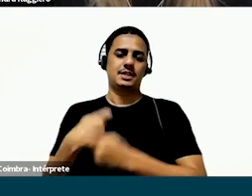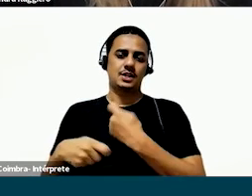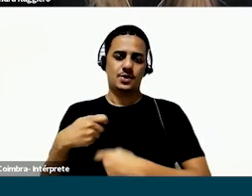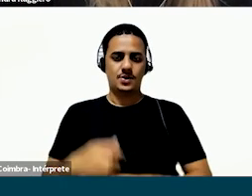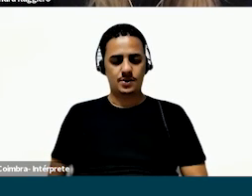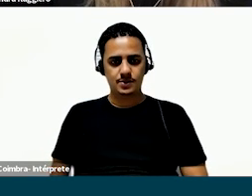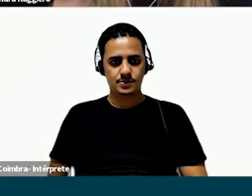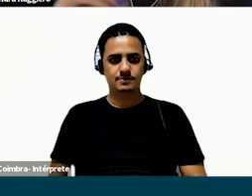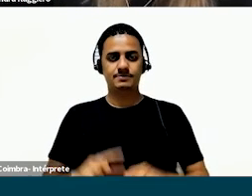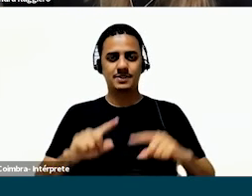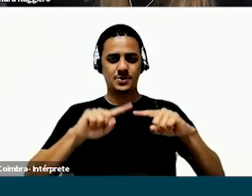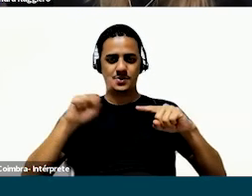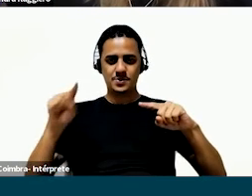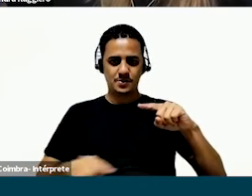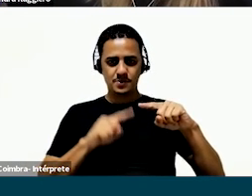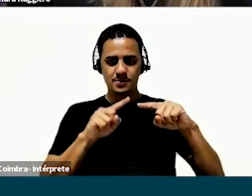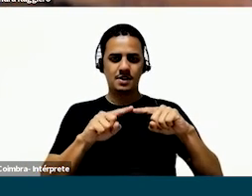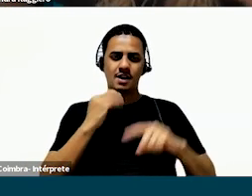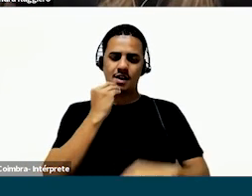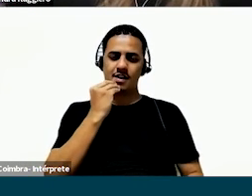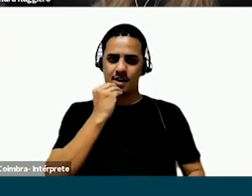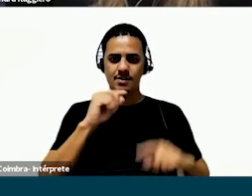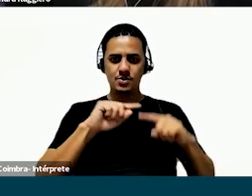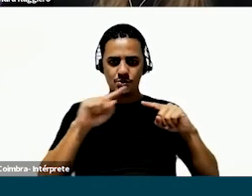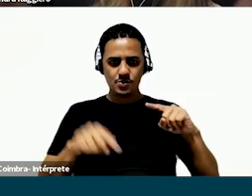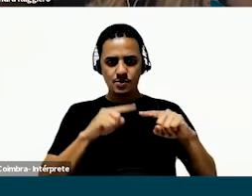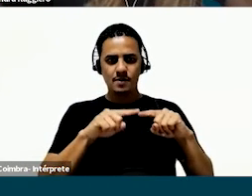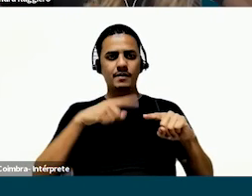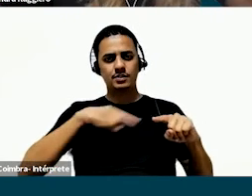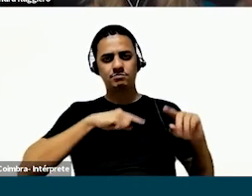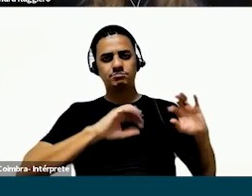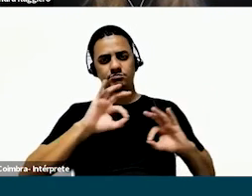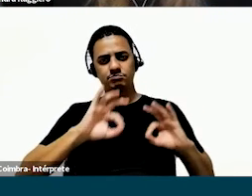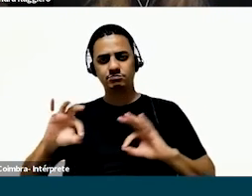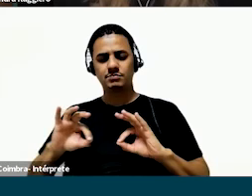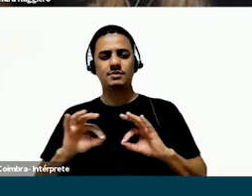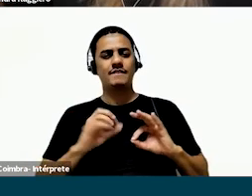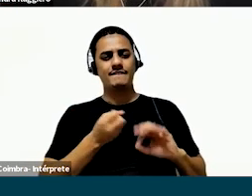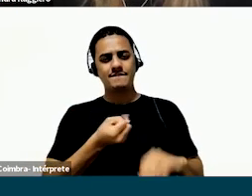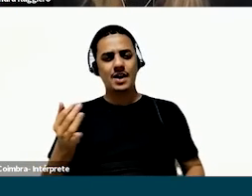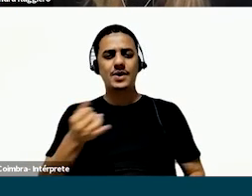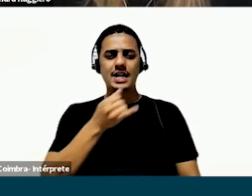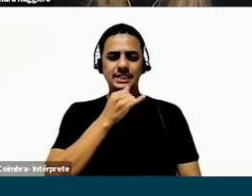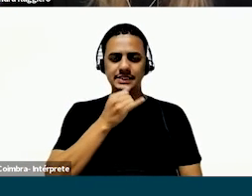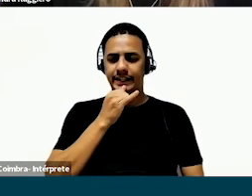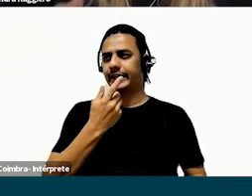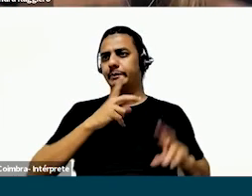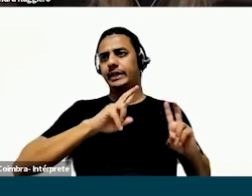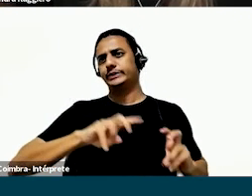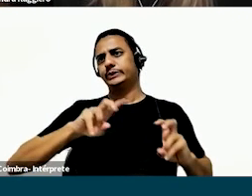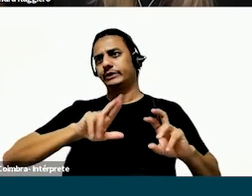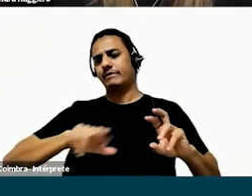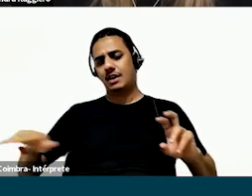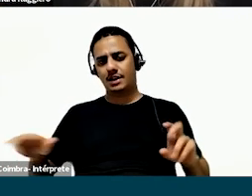estratégia de negócio. Então, aqui, claro, aqui na palestra, a gente acabou separando vários cases, né,